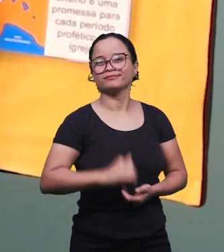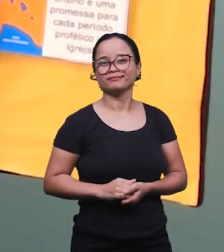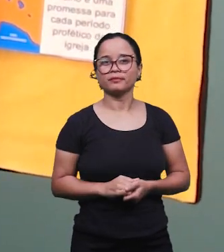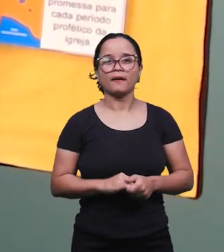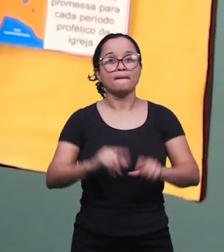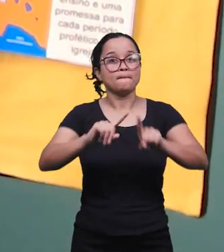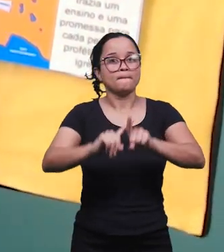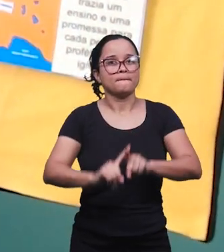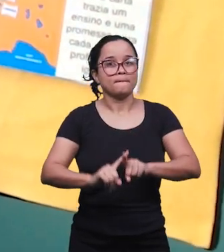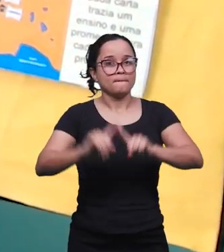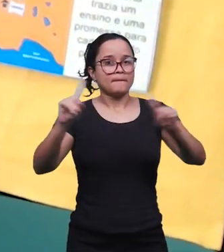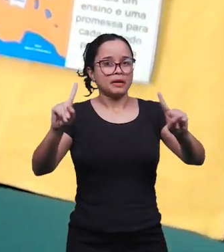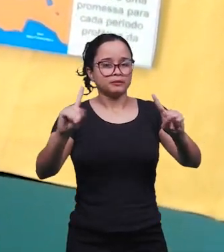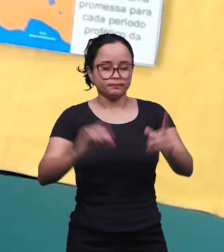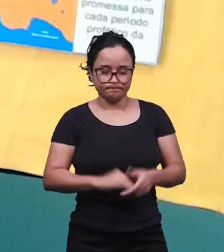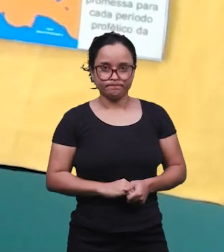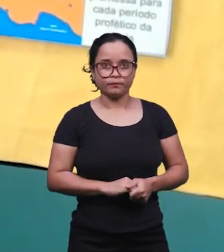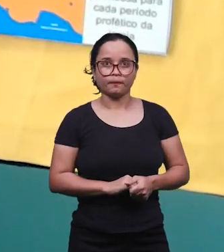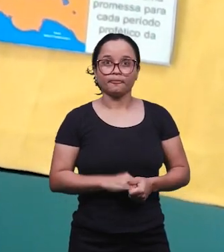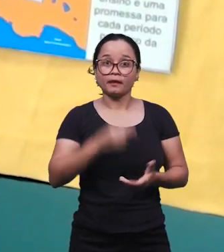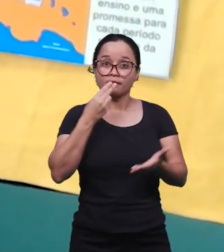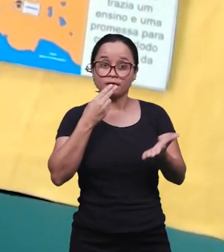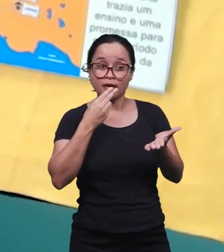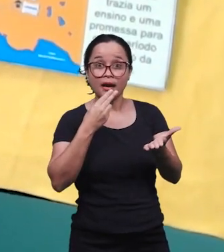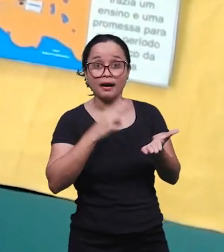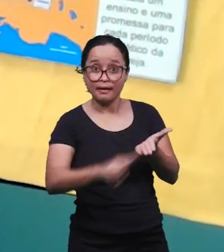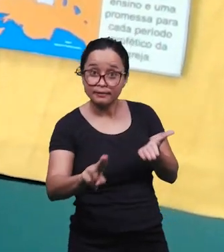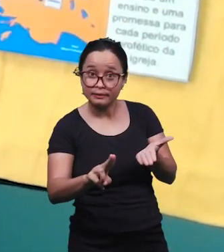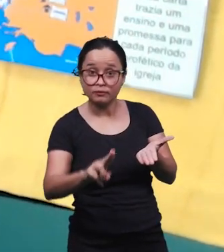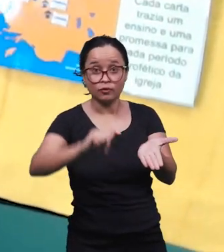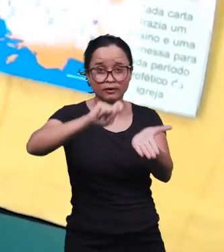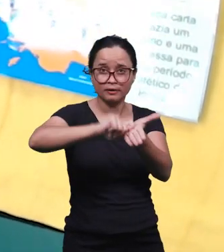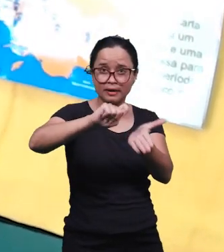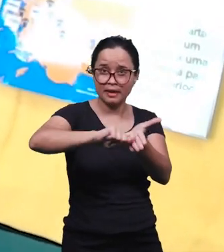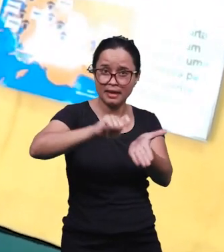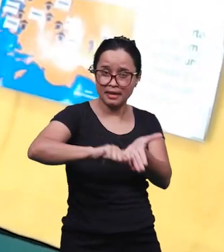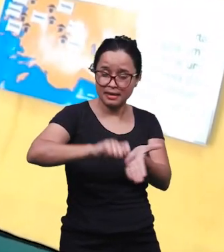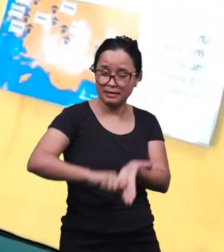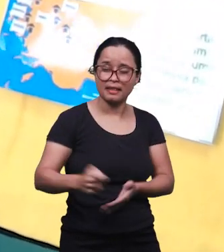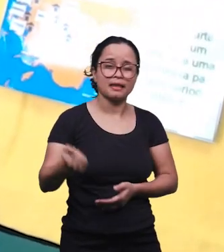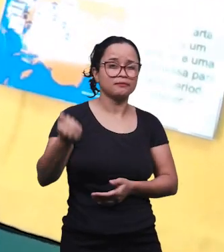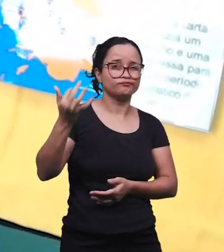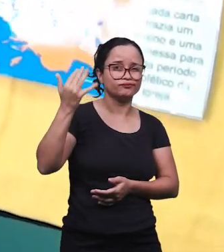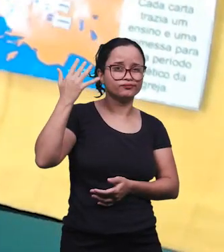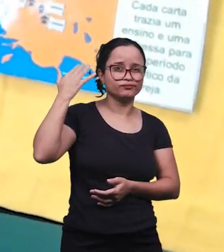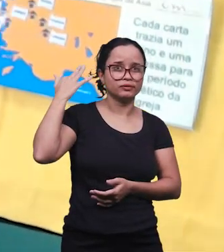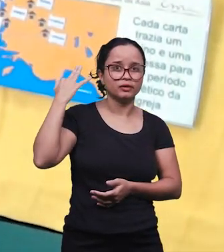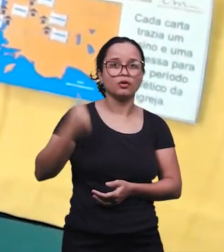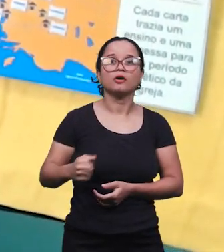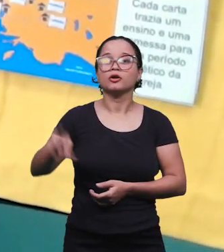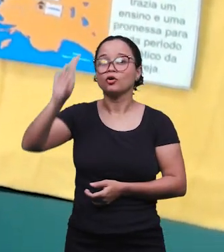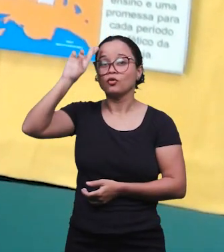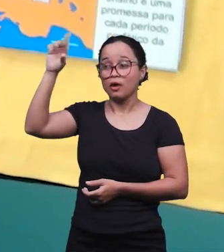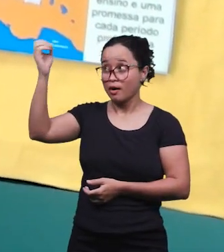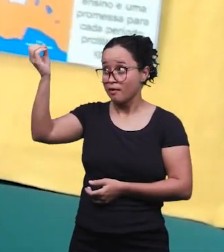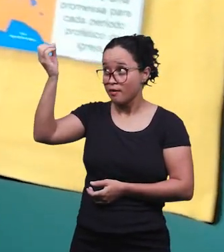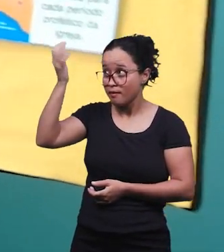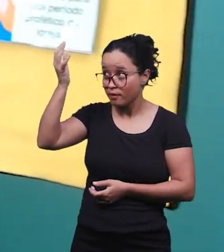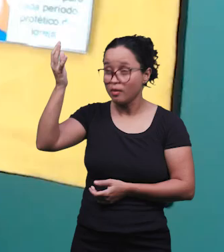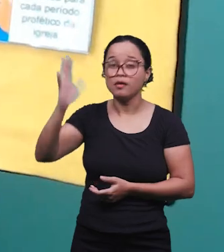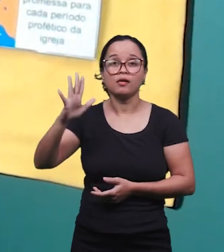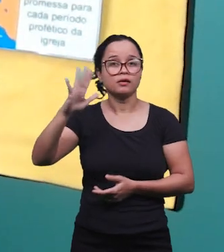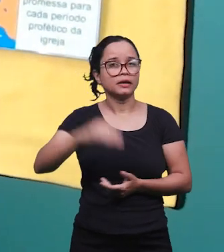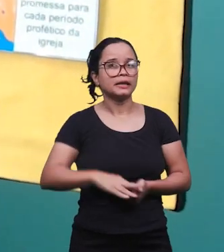aconteceu, né? Mas estas cartas que foram escritas lá atrás, por orientação do